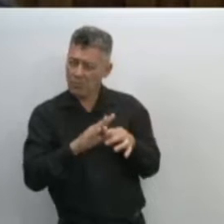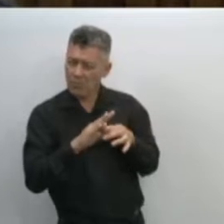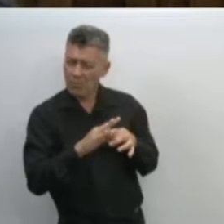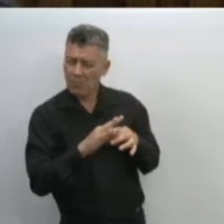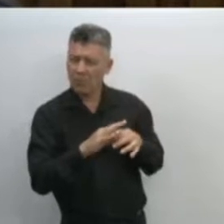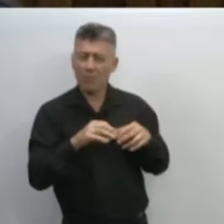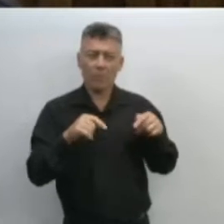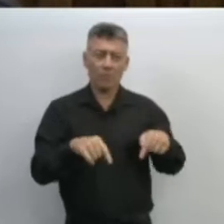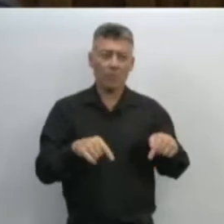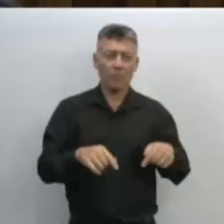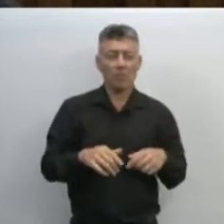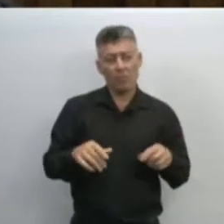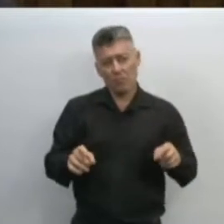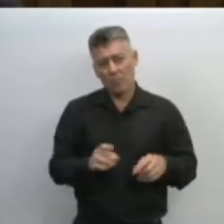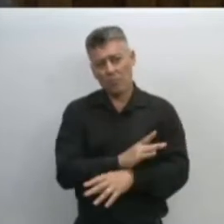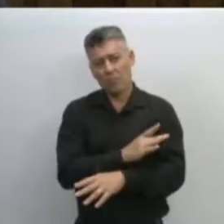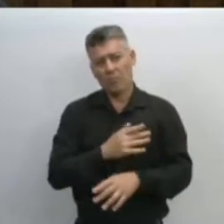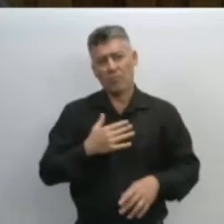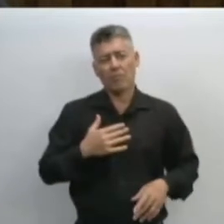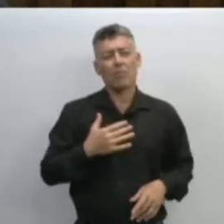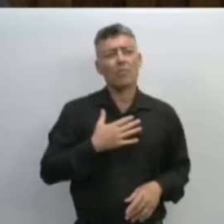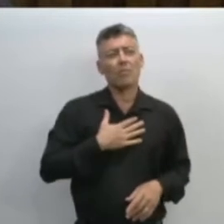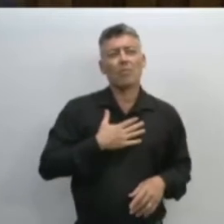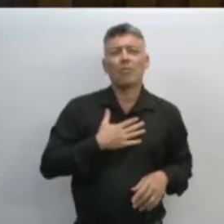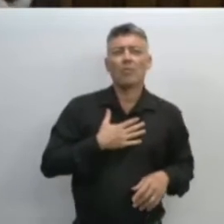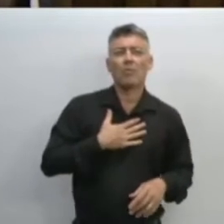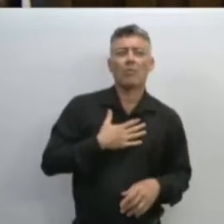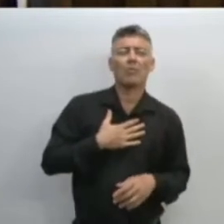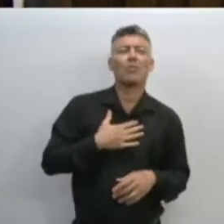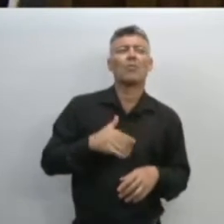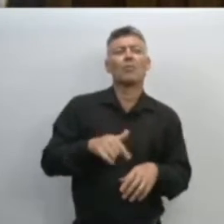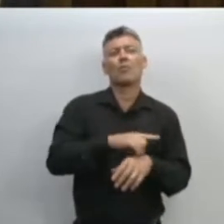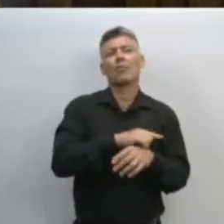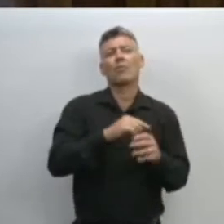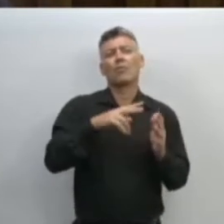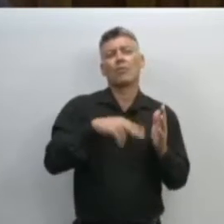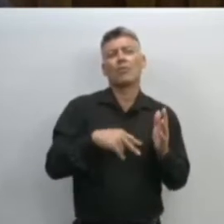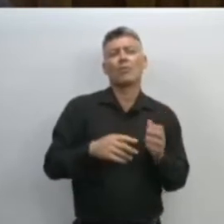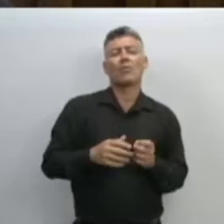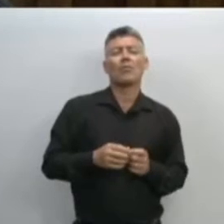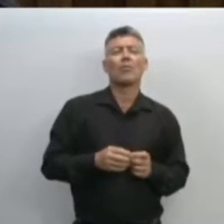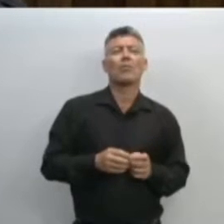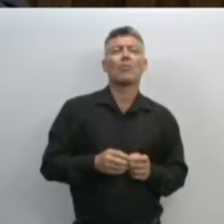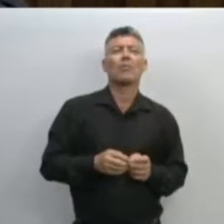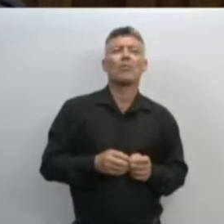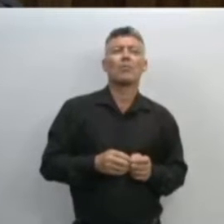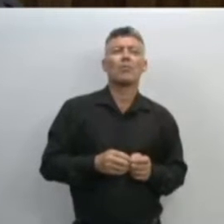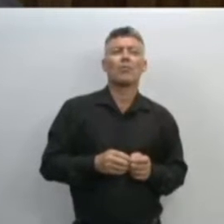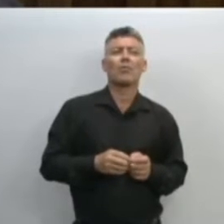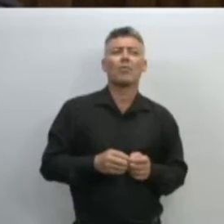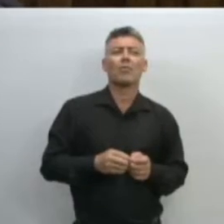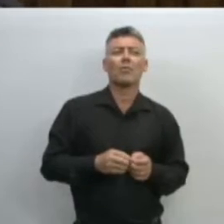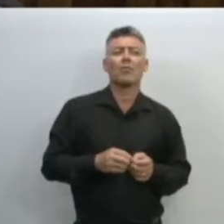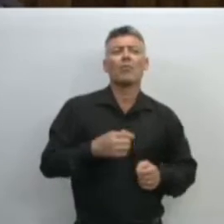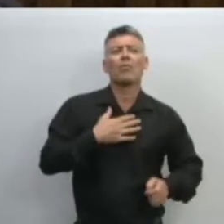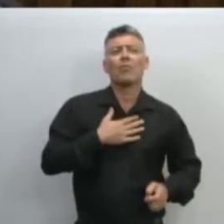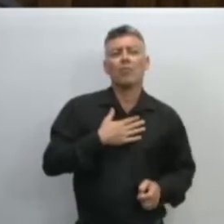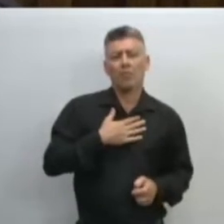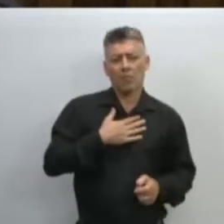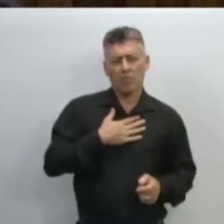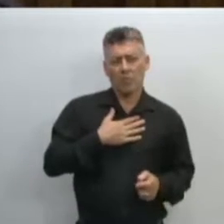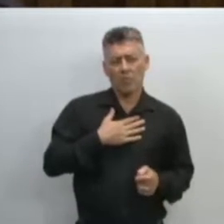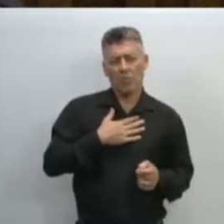gostaria só de concluir, antes de passar para o vereador da leitura, né, vereador? Antes, agradeço. Que a mesma boa vontade, a